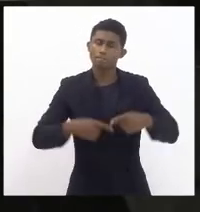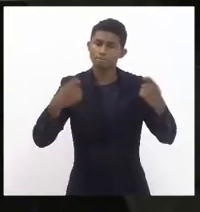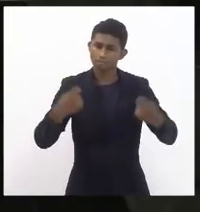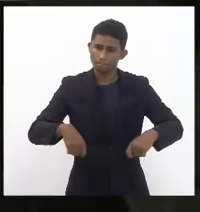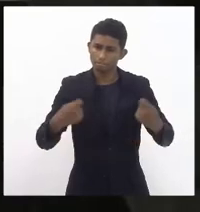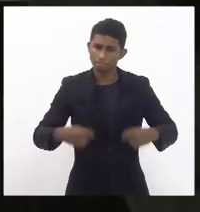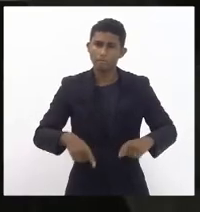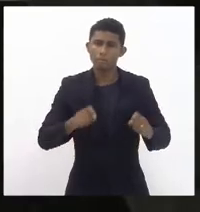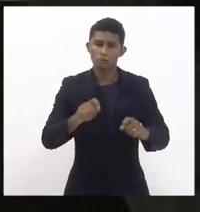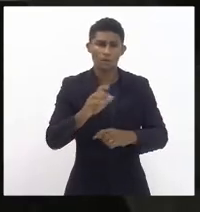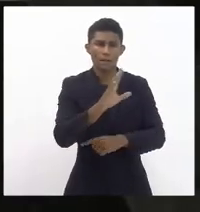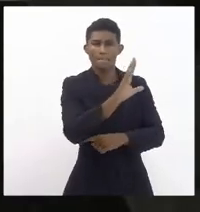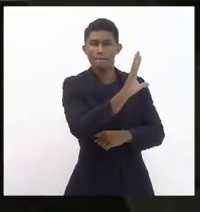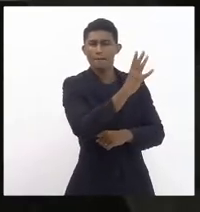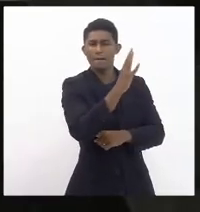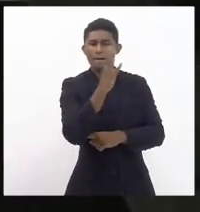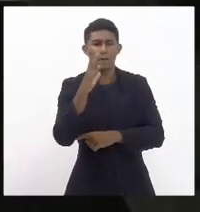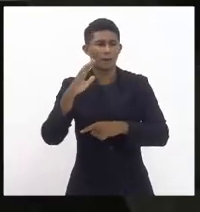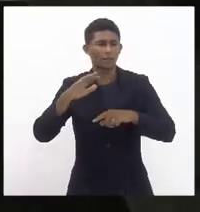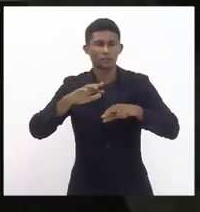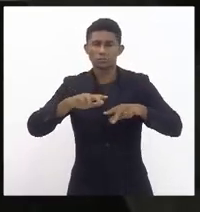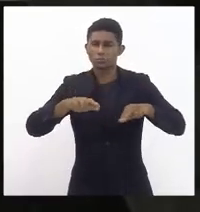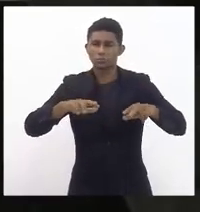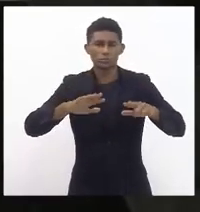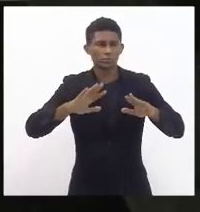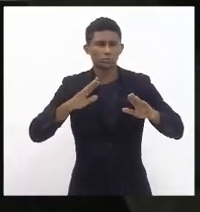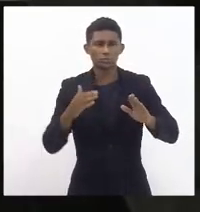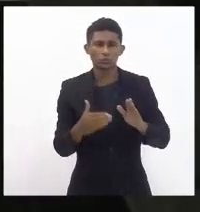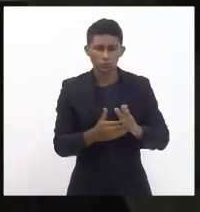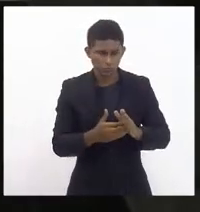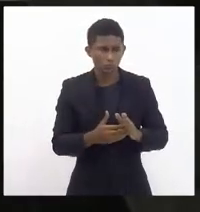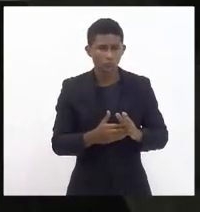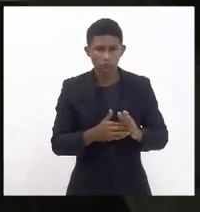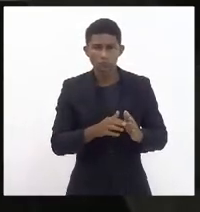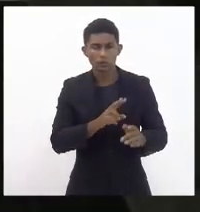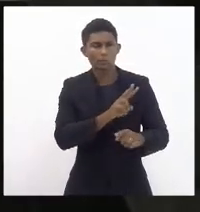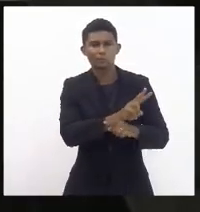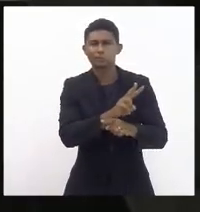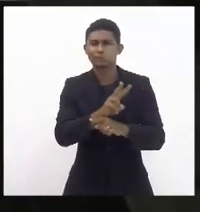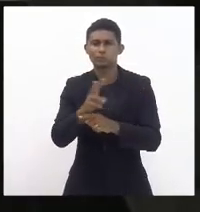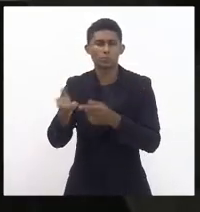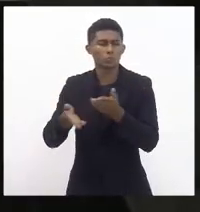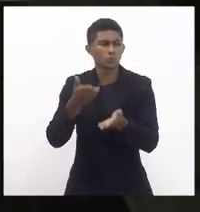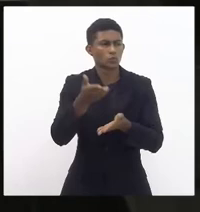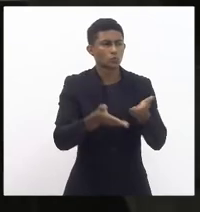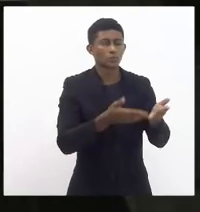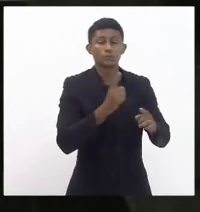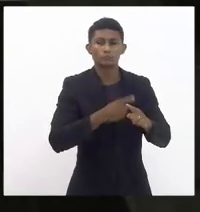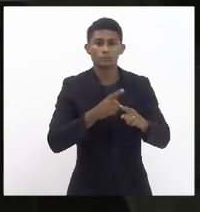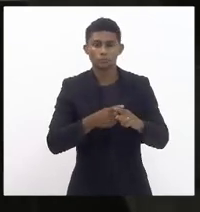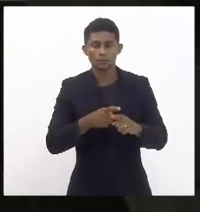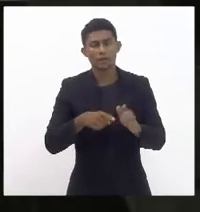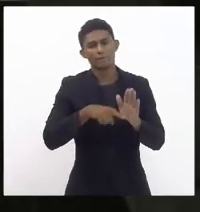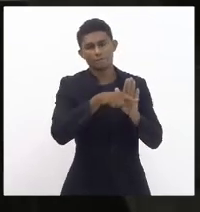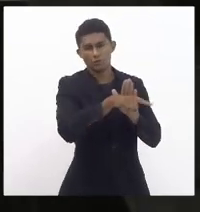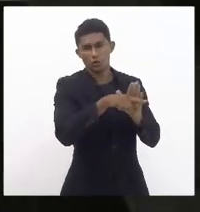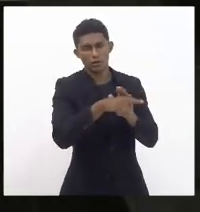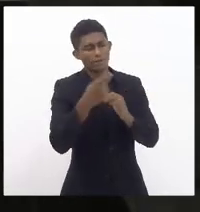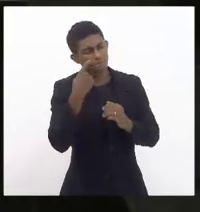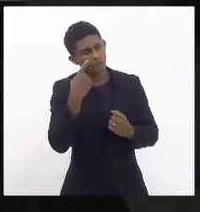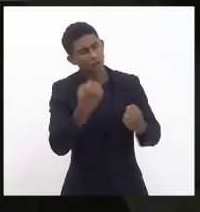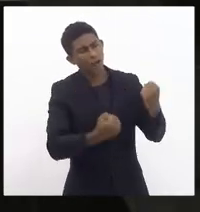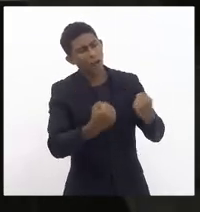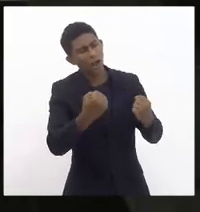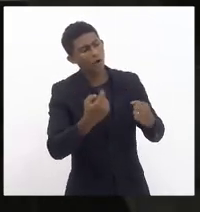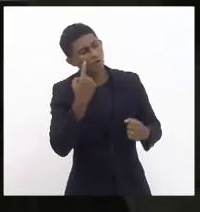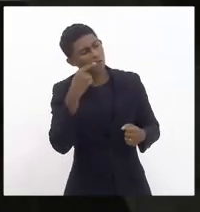o meio ambiente porque a vistoria verificar o estado geral de conservação do veiculo e a